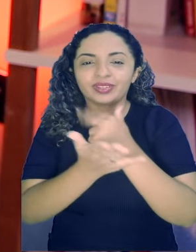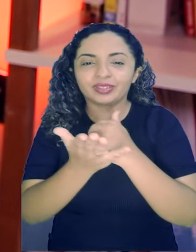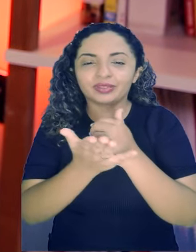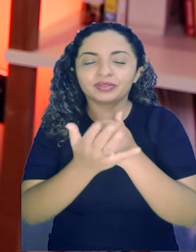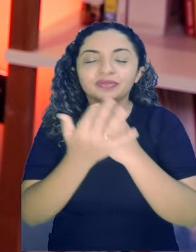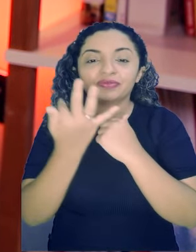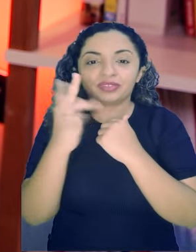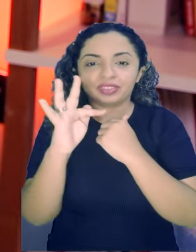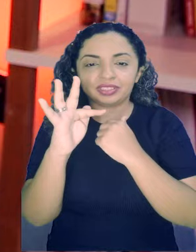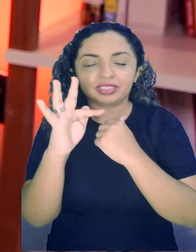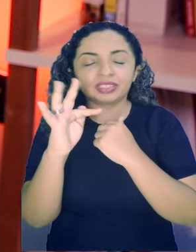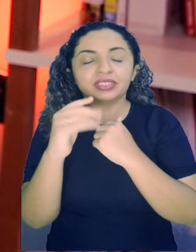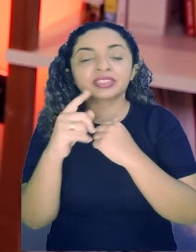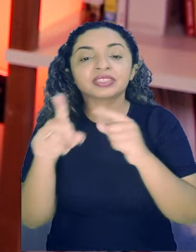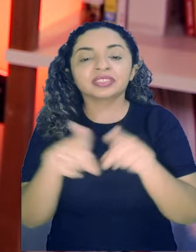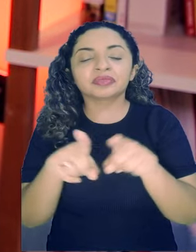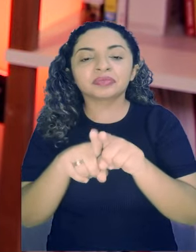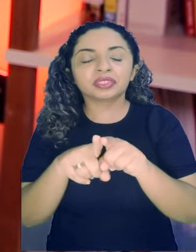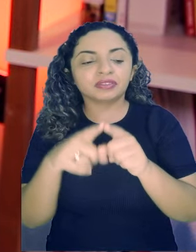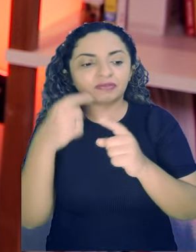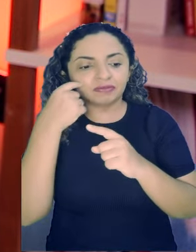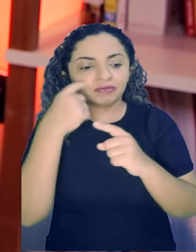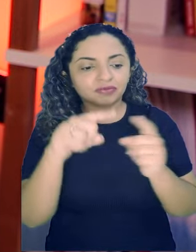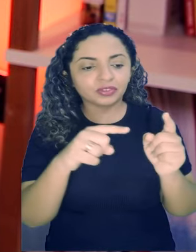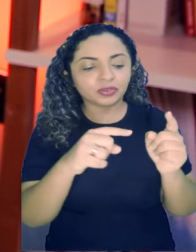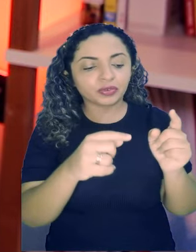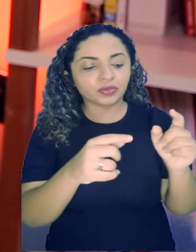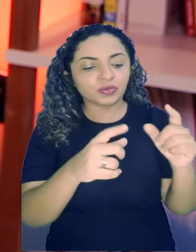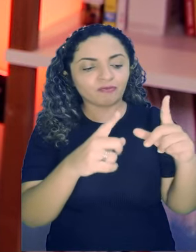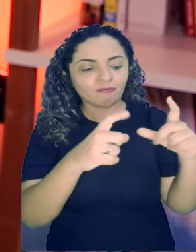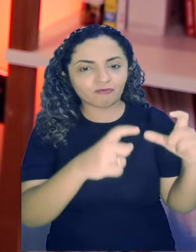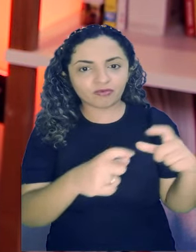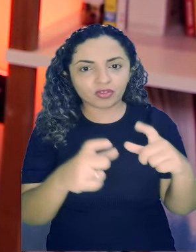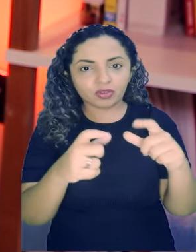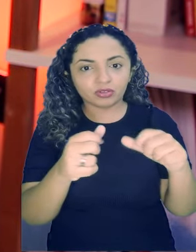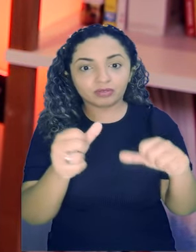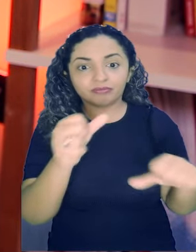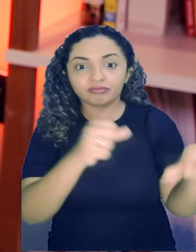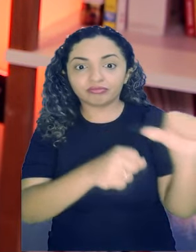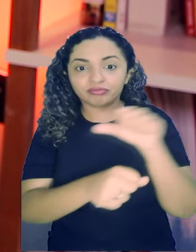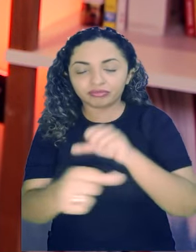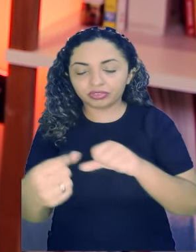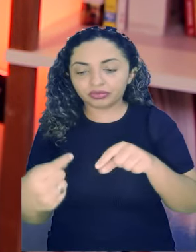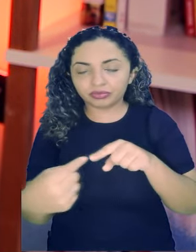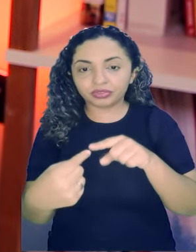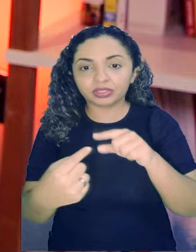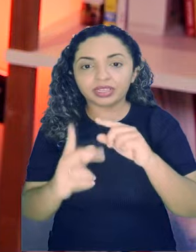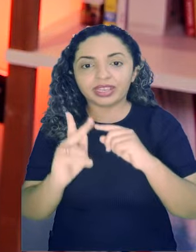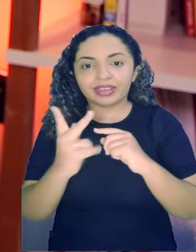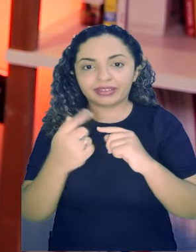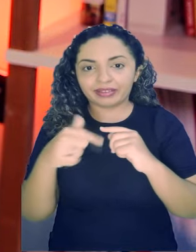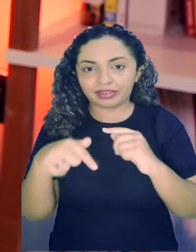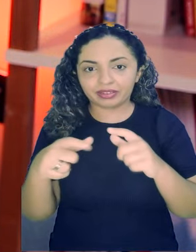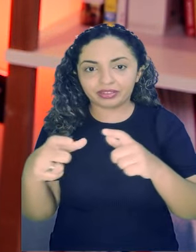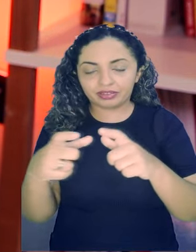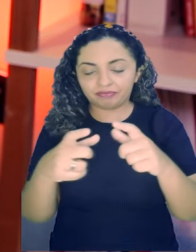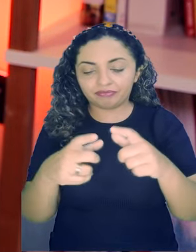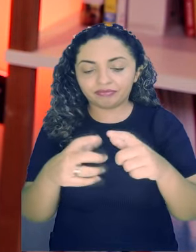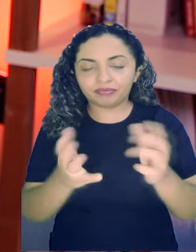muito reconhecido na França, descobriu essas fotografias e resolveu adaptar para HQ. O engraçado é